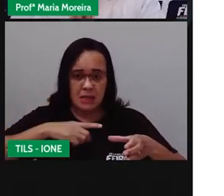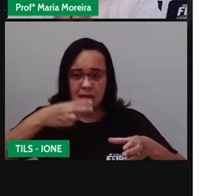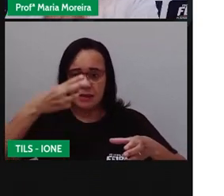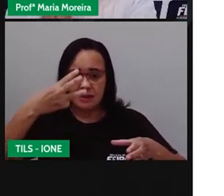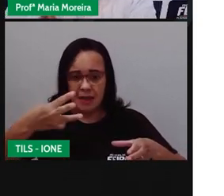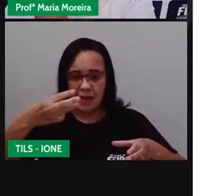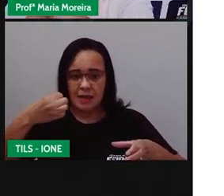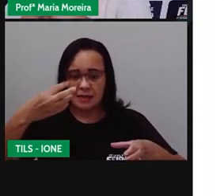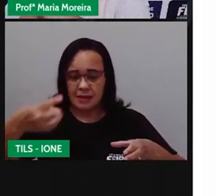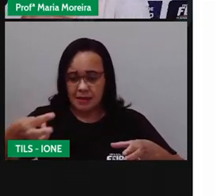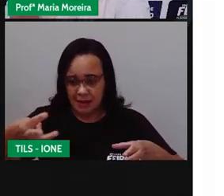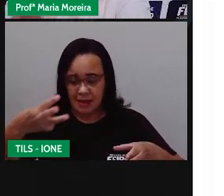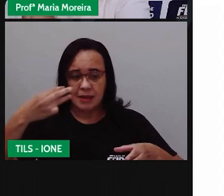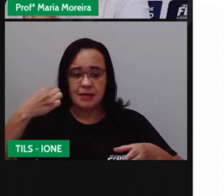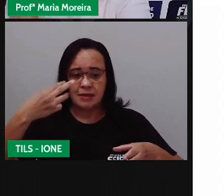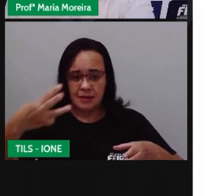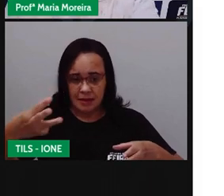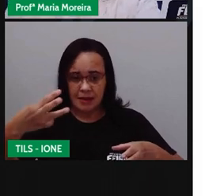ali